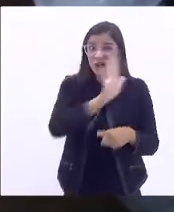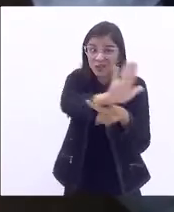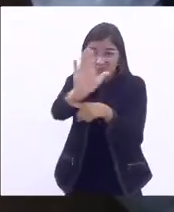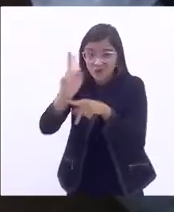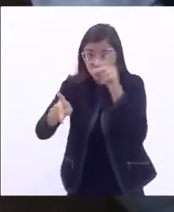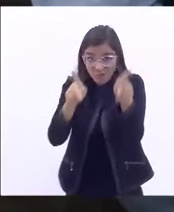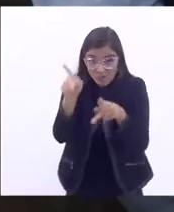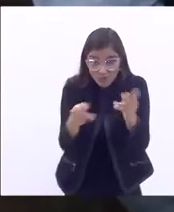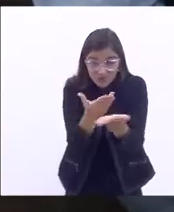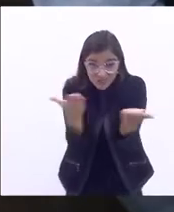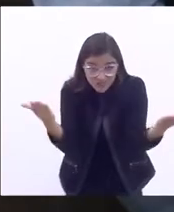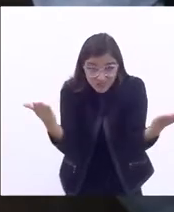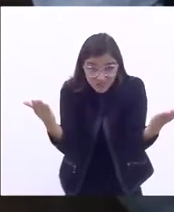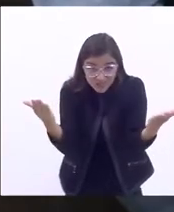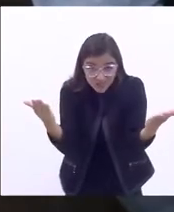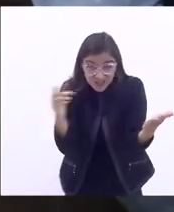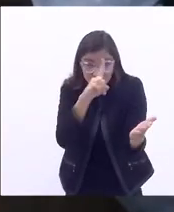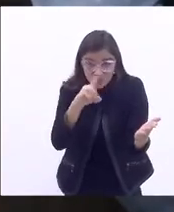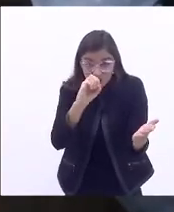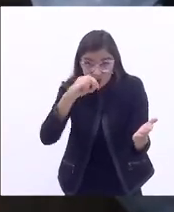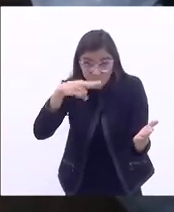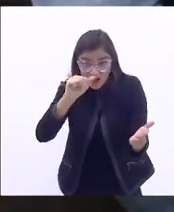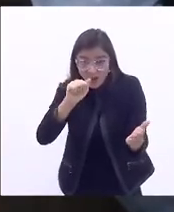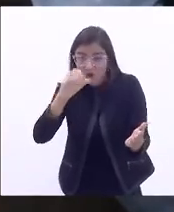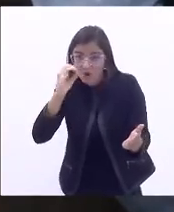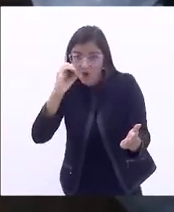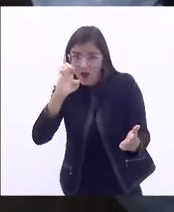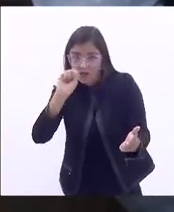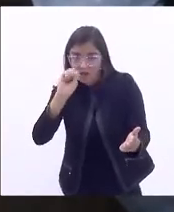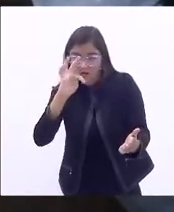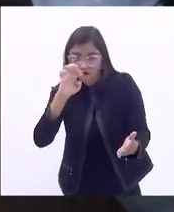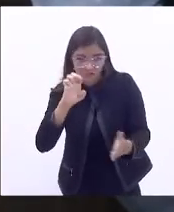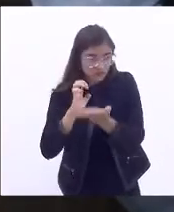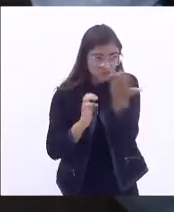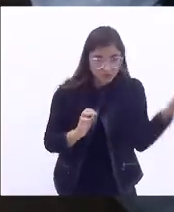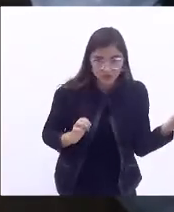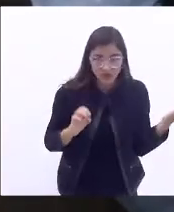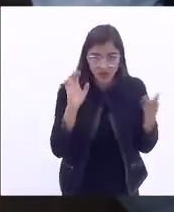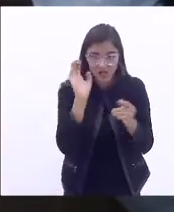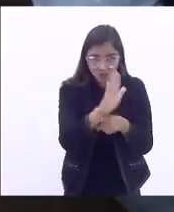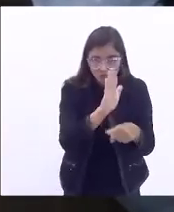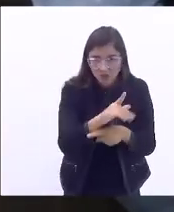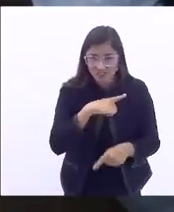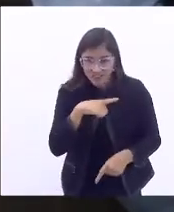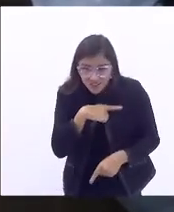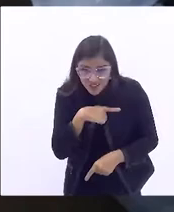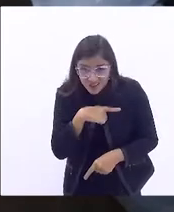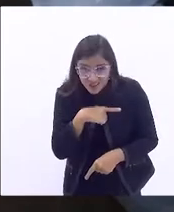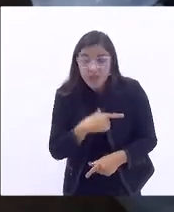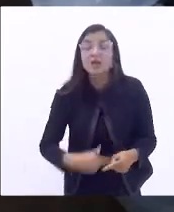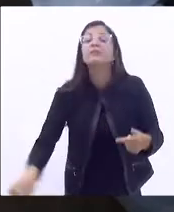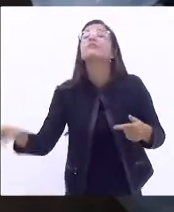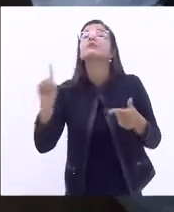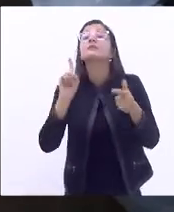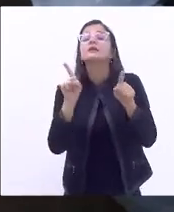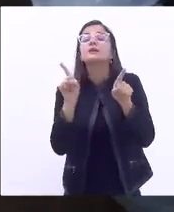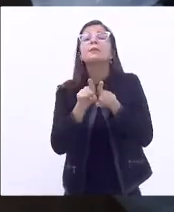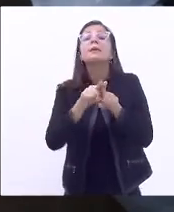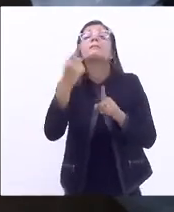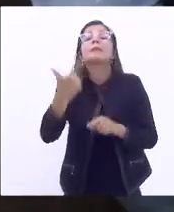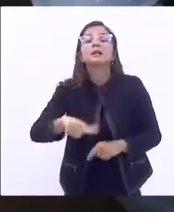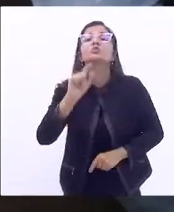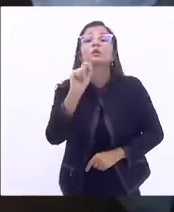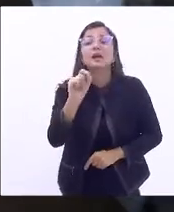nossa região lá da Zona Oeste. Segundo, que essa Casa de Leis aqui, no passado nós fizemos uma CPI